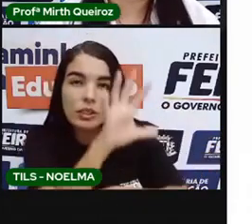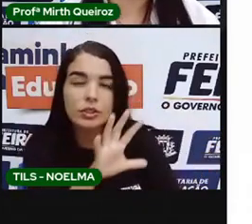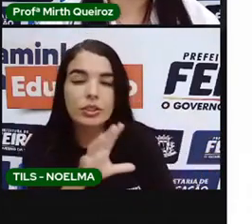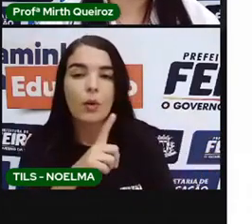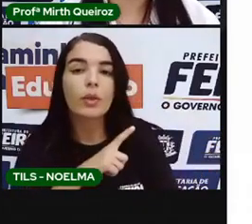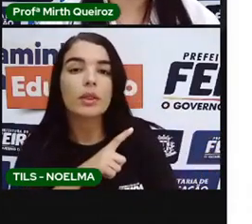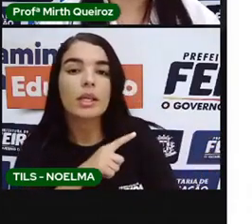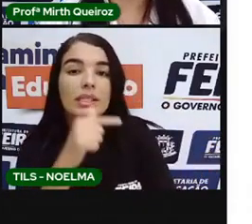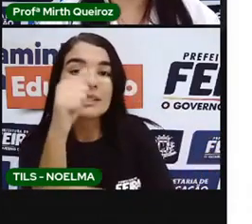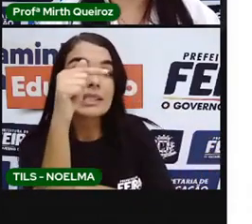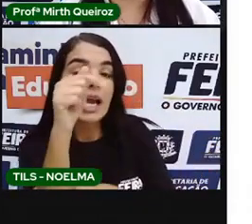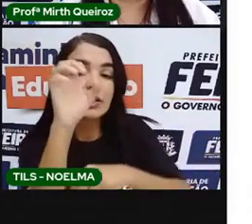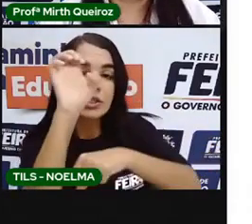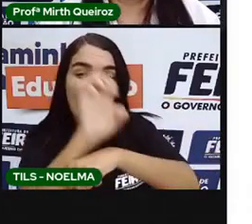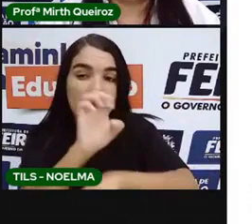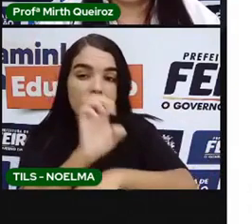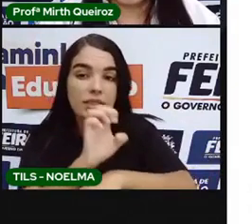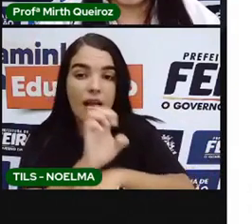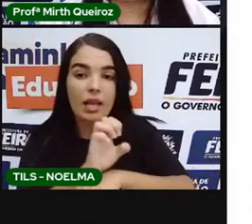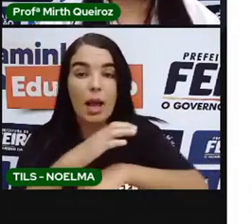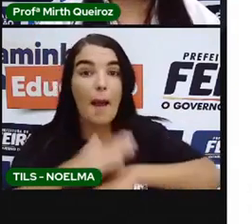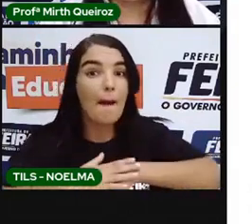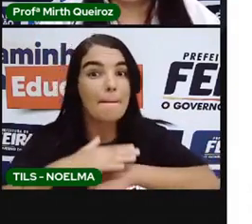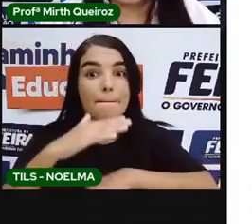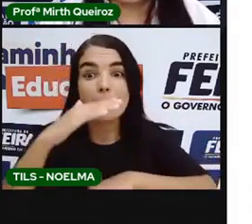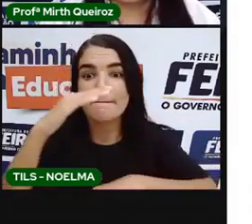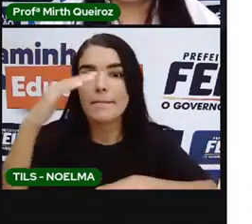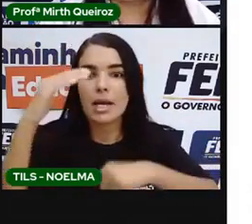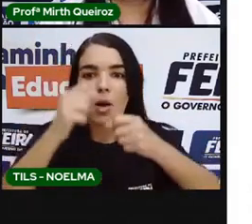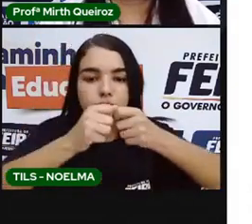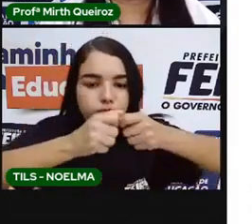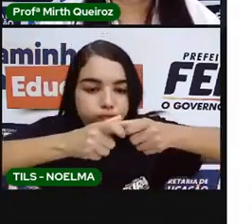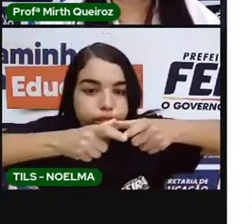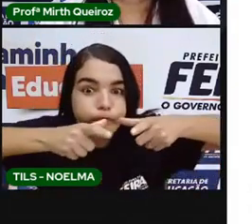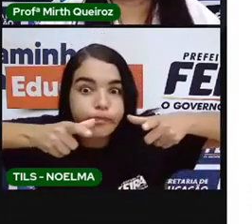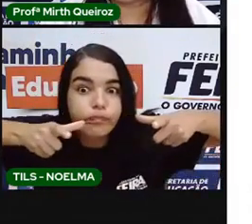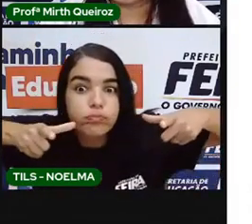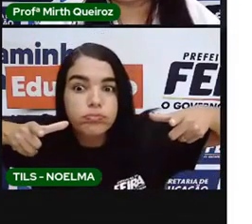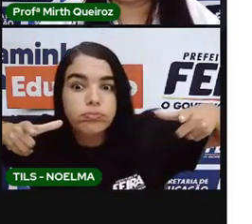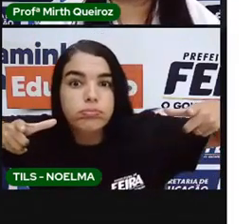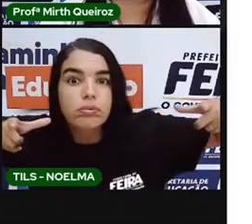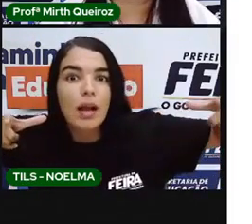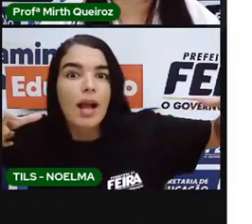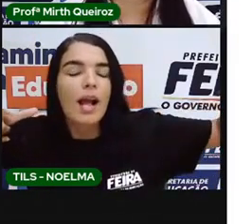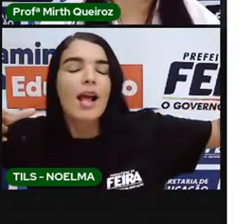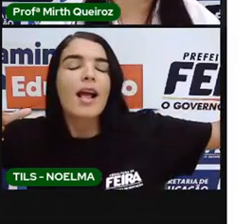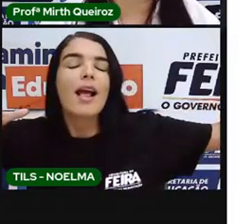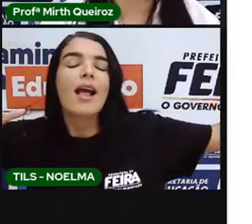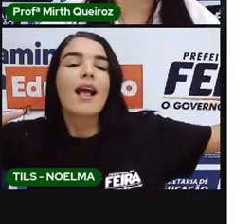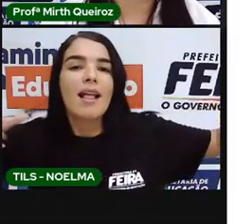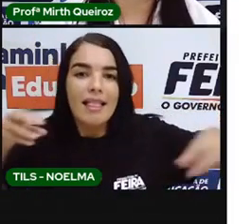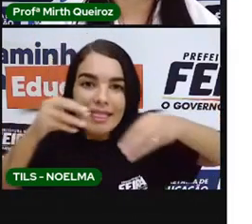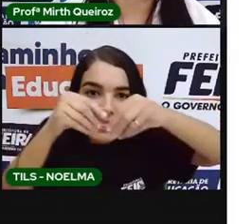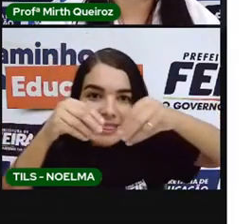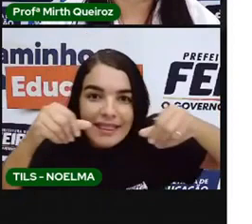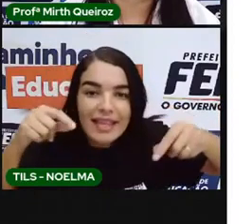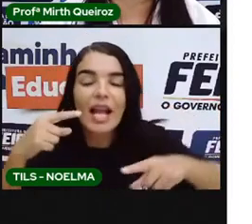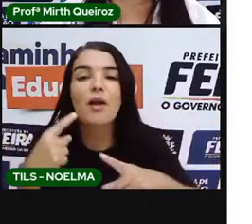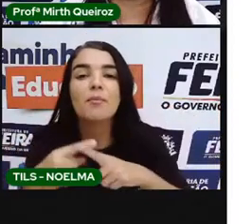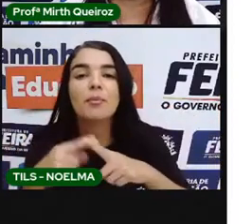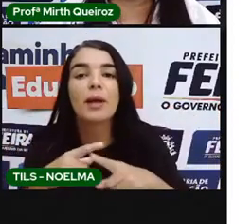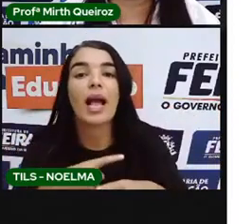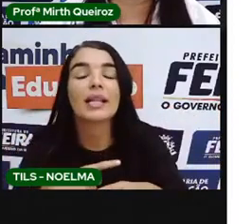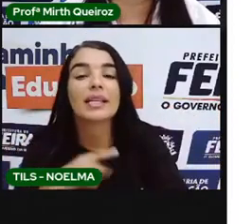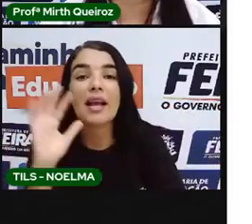7 estados, sendo a maior, uma das maiores regiões do Brasil, e, além